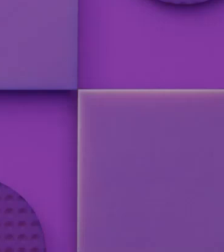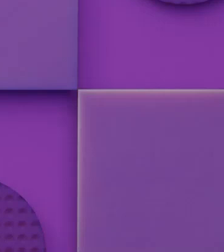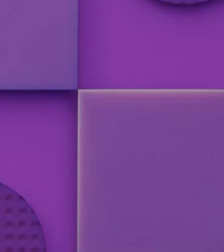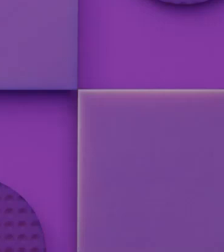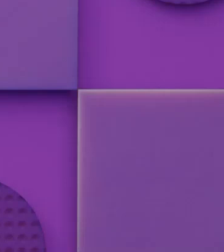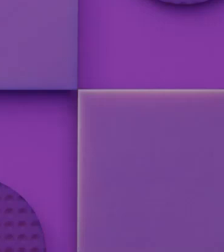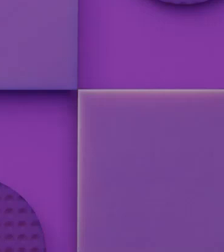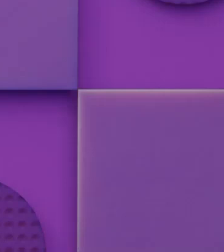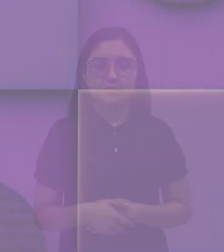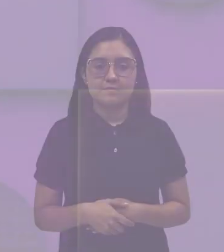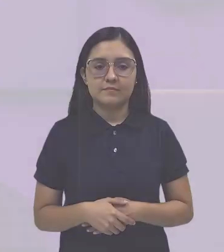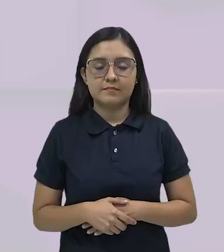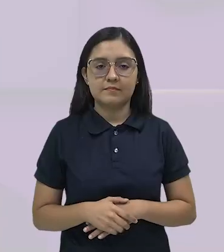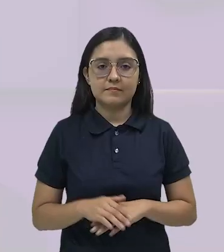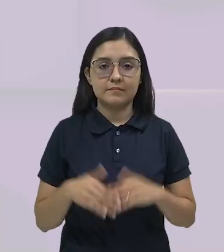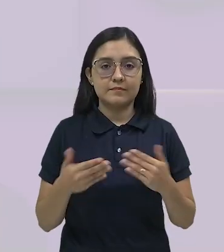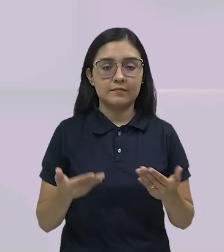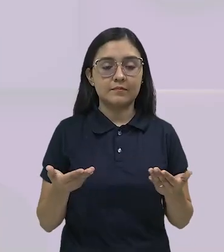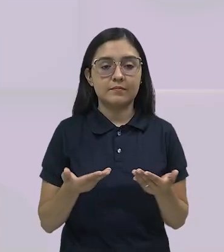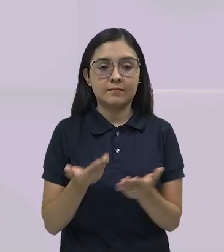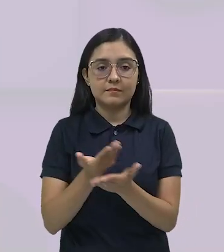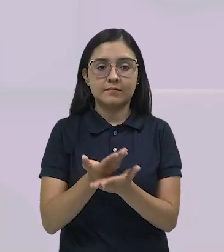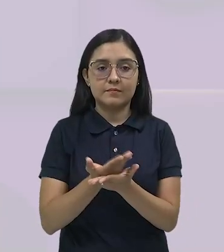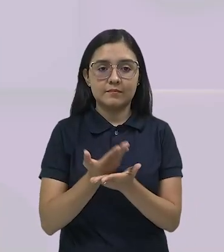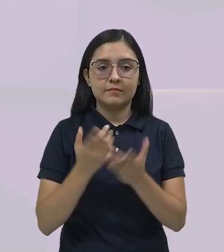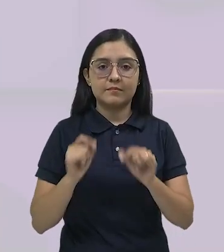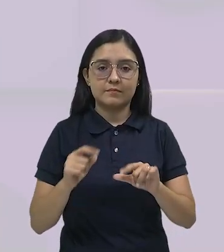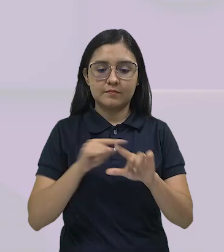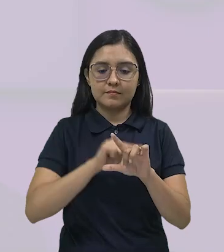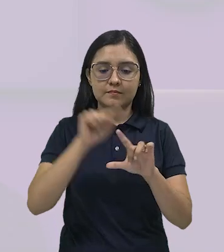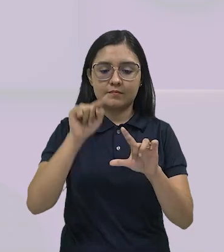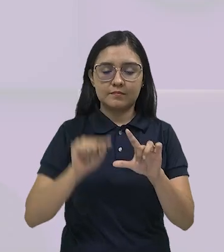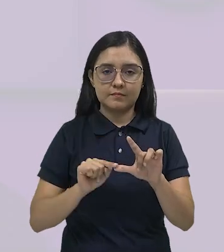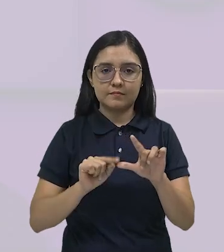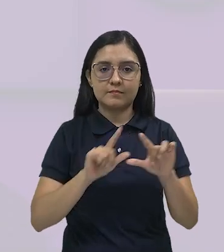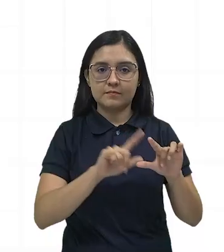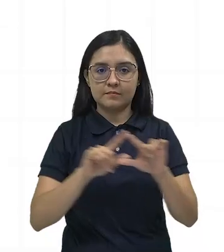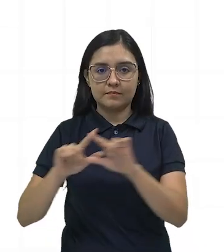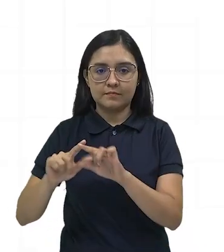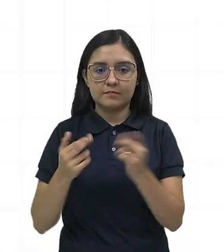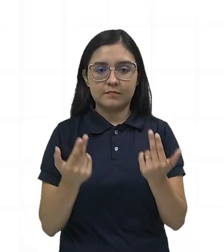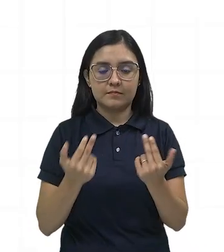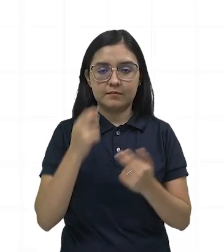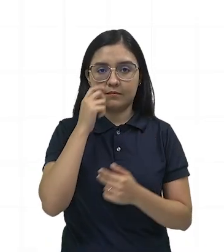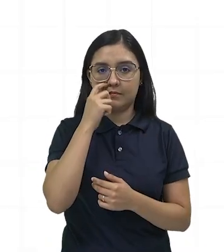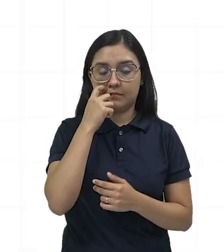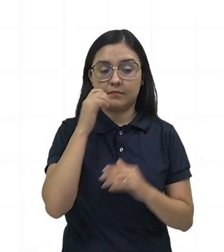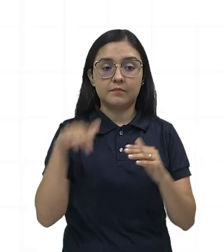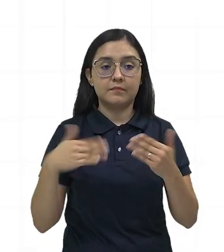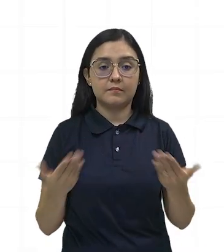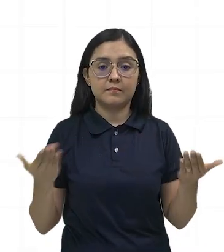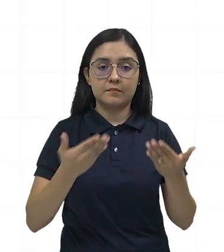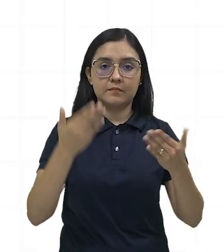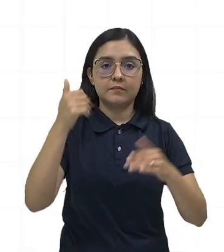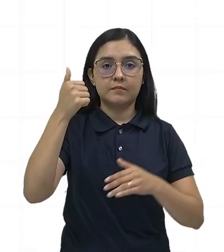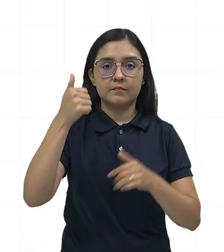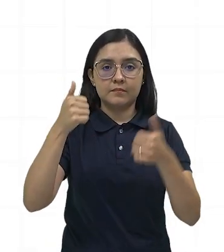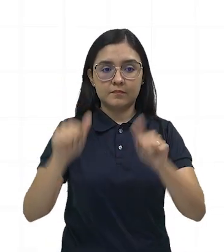Então nós veremos aí, né, congruência de triângulos. Vamos analisar,